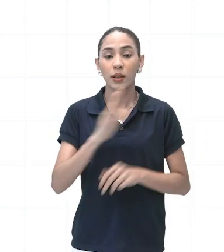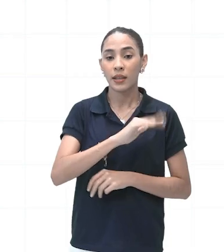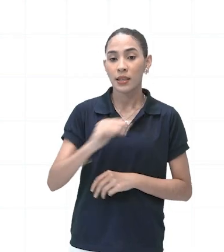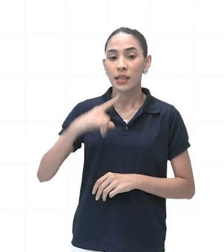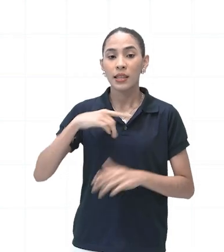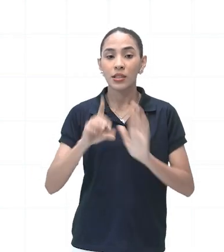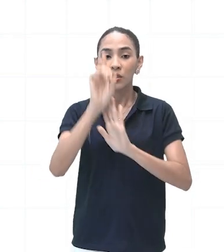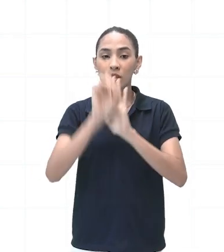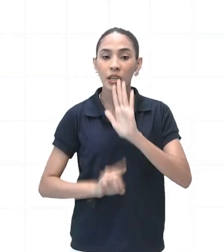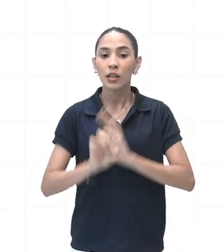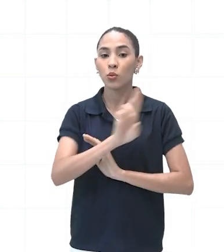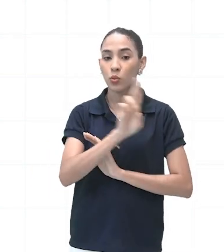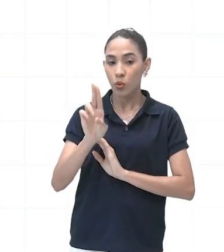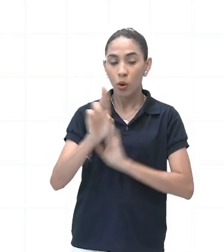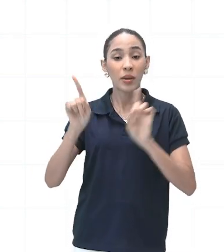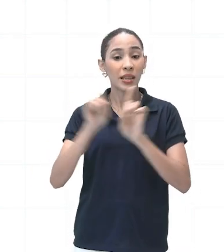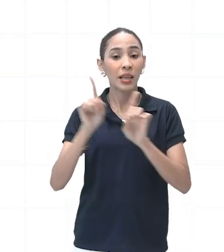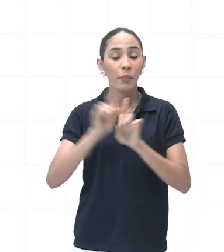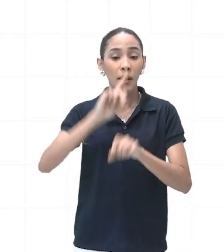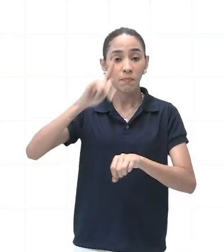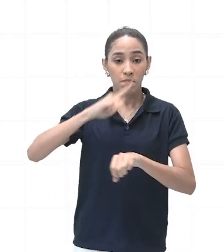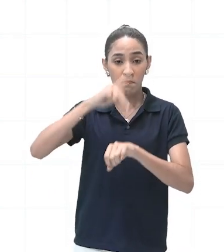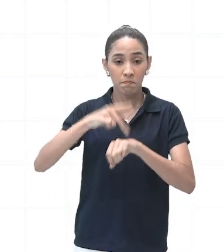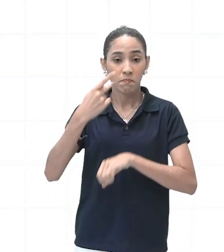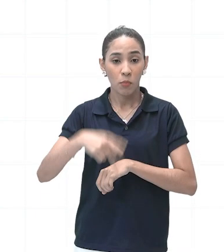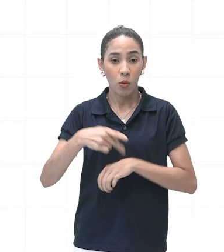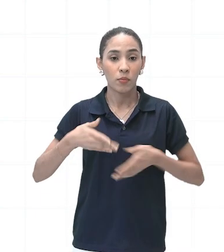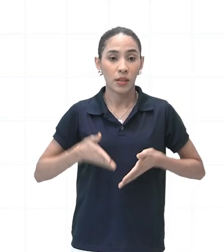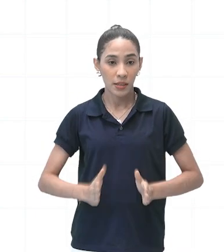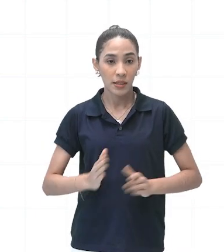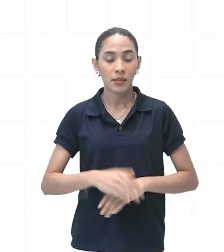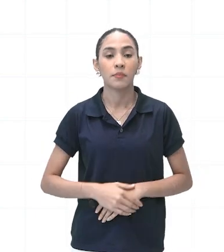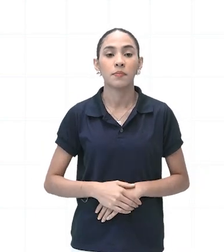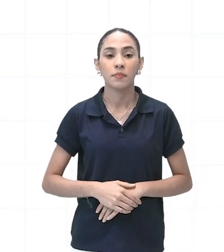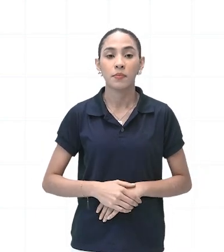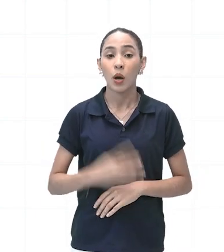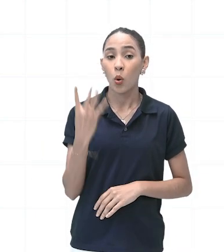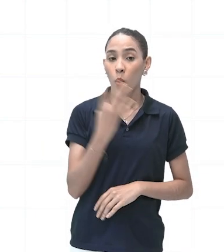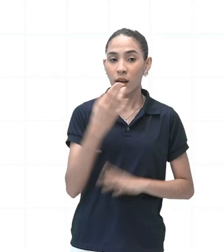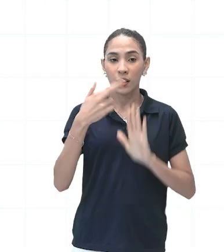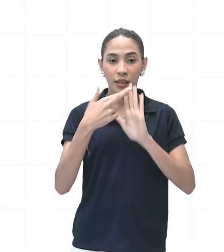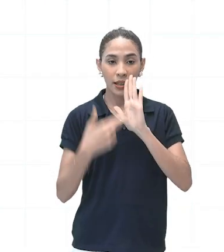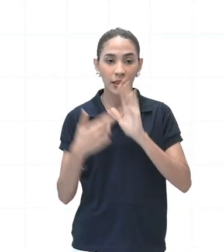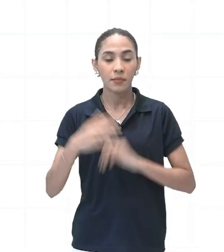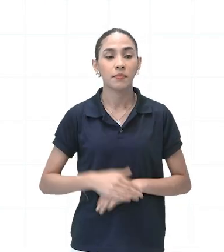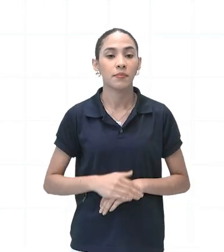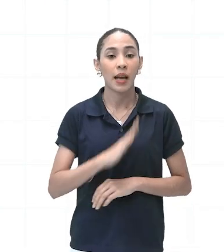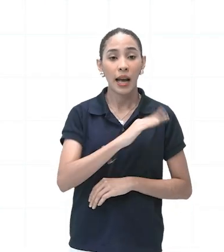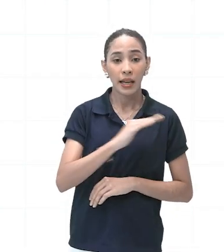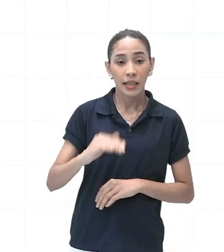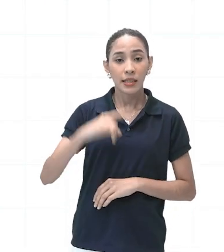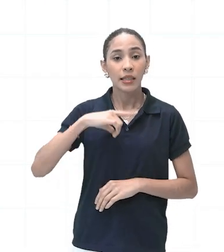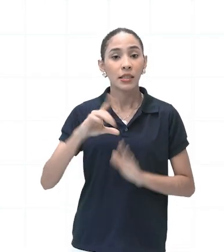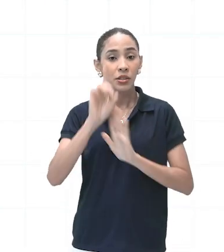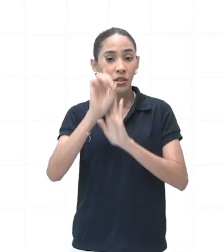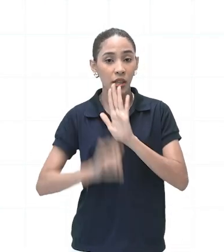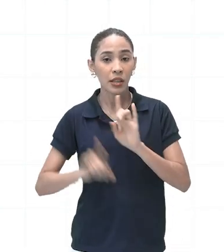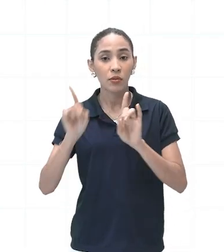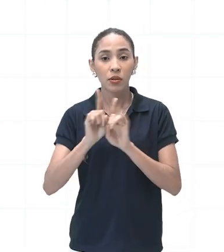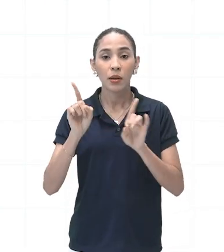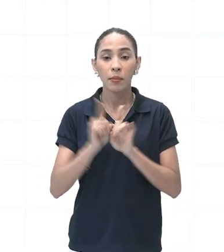terá direito a um nome e a uma nacionalidade. Quarto princípio. A criança gozará